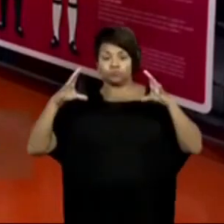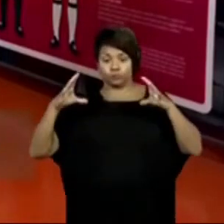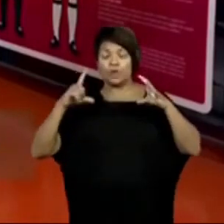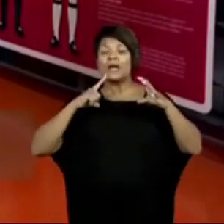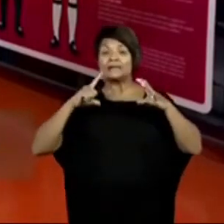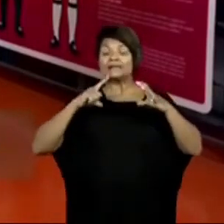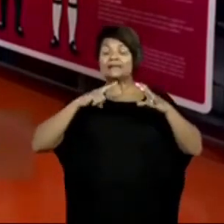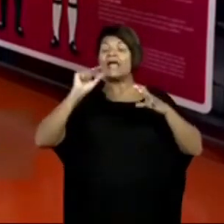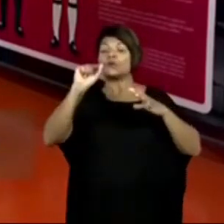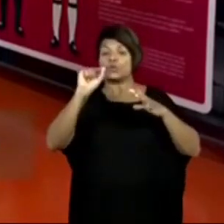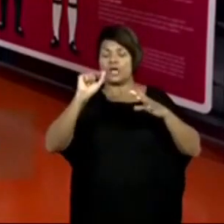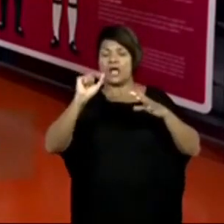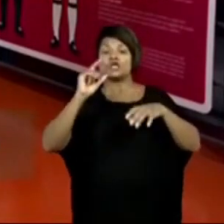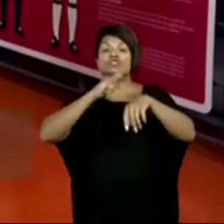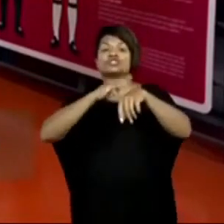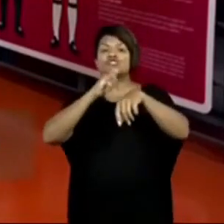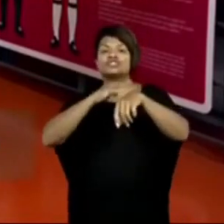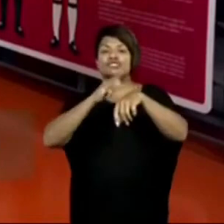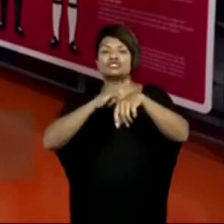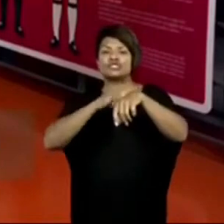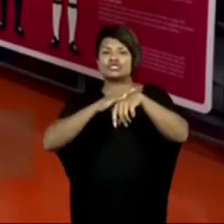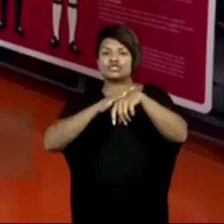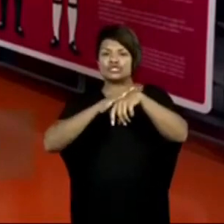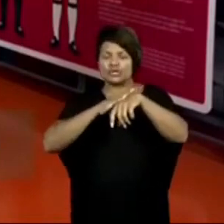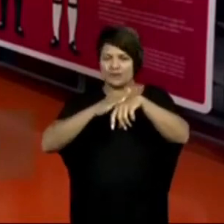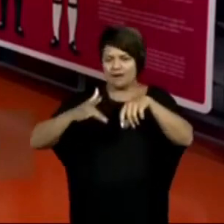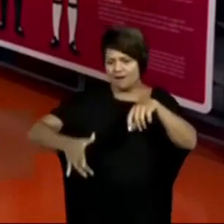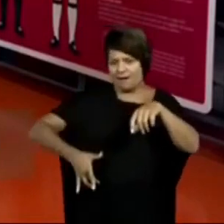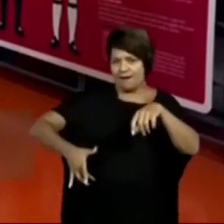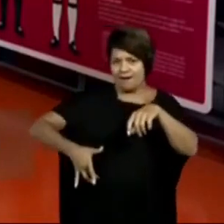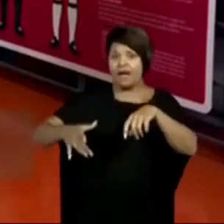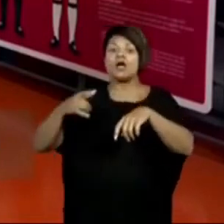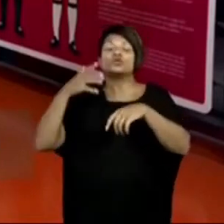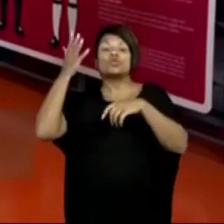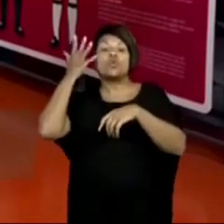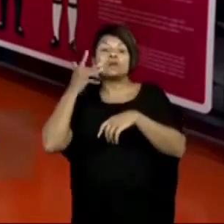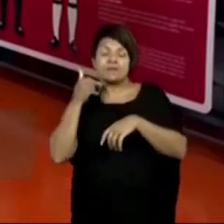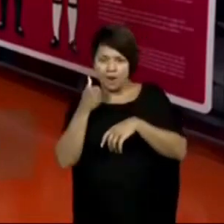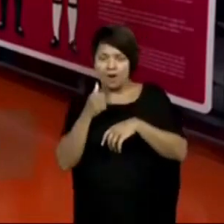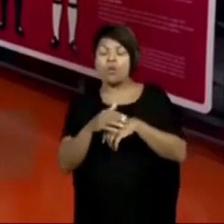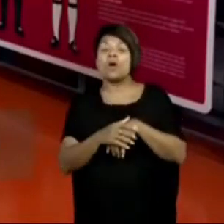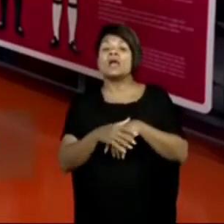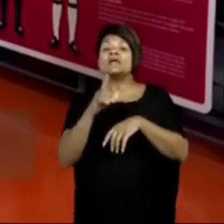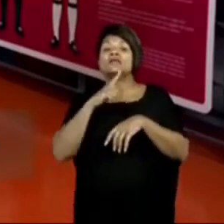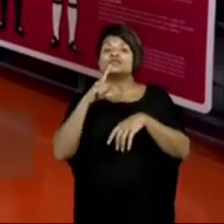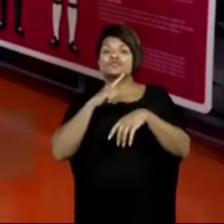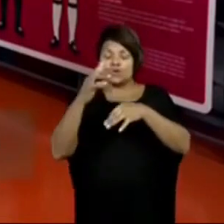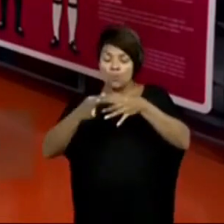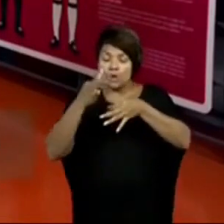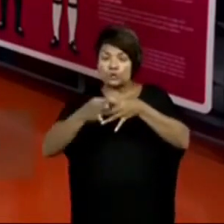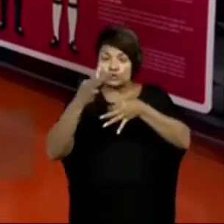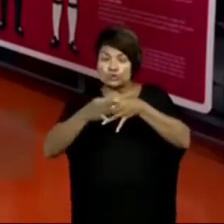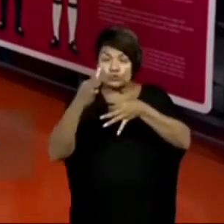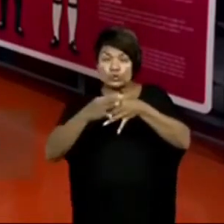animal e uma costura bem grossa, o que machucava os atletas. Por isso que se